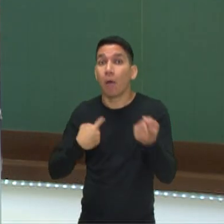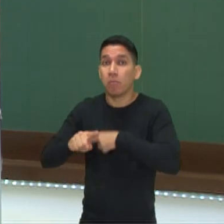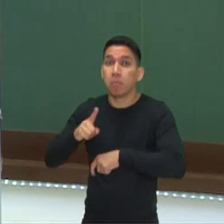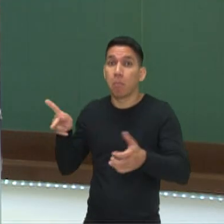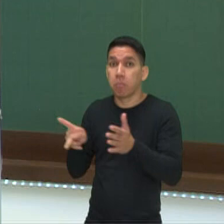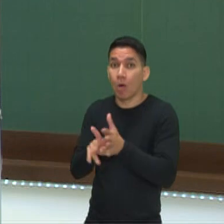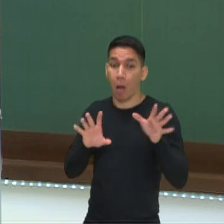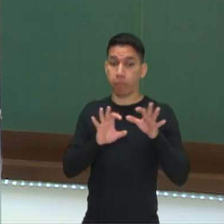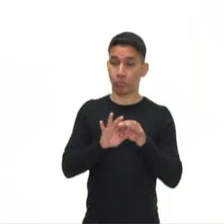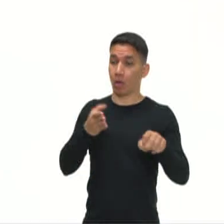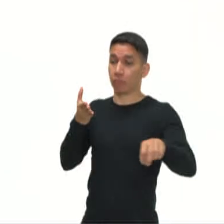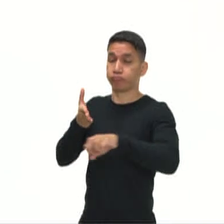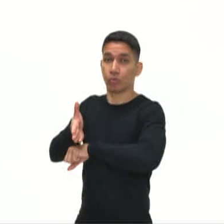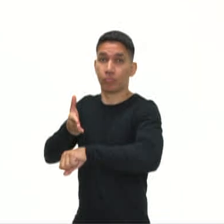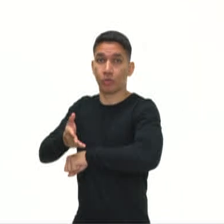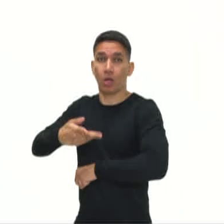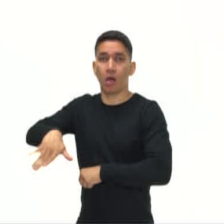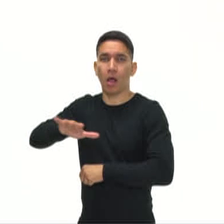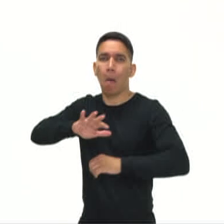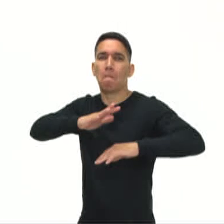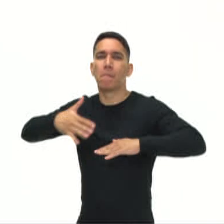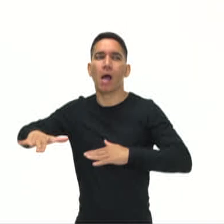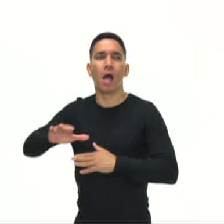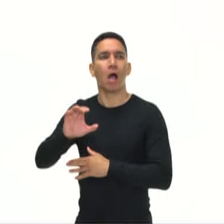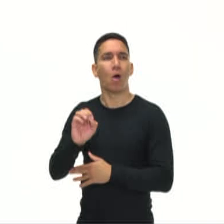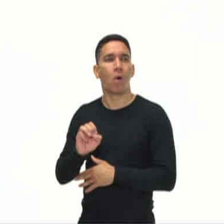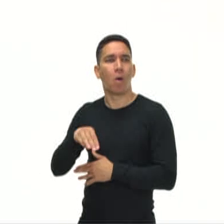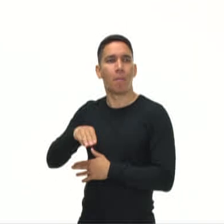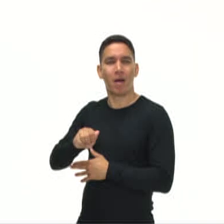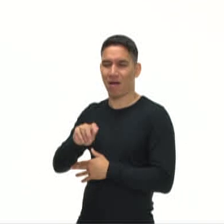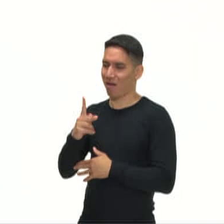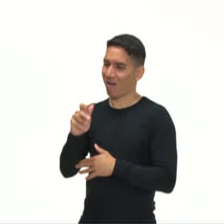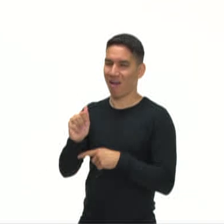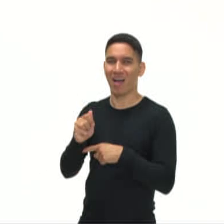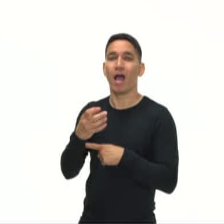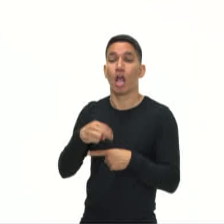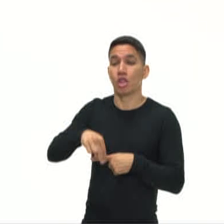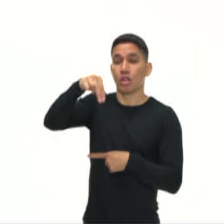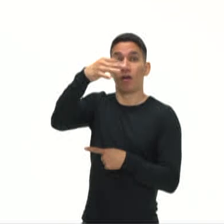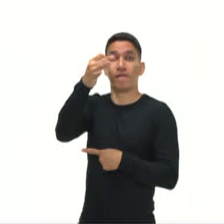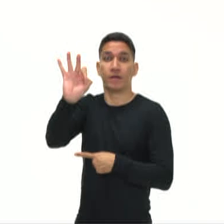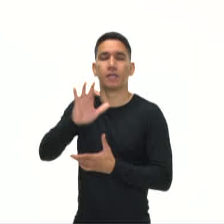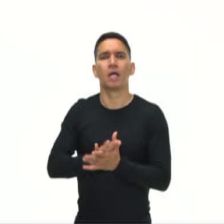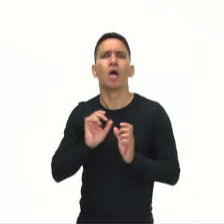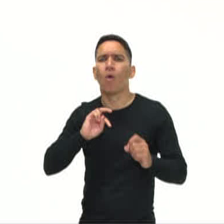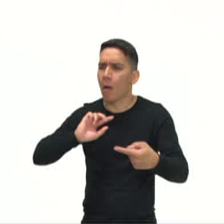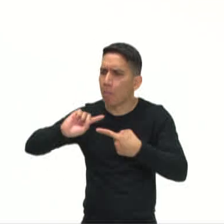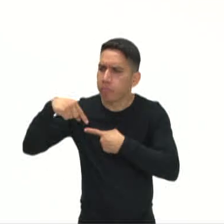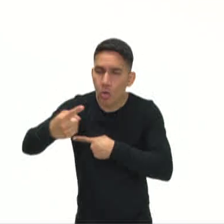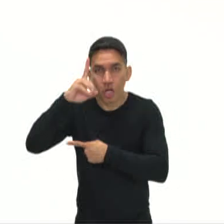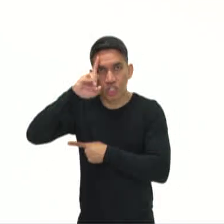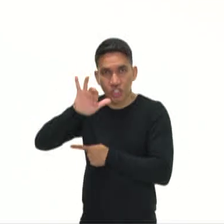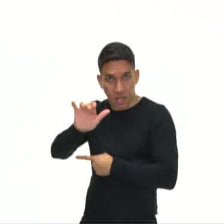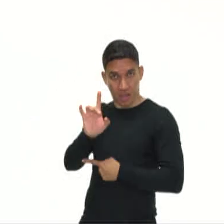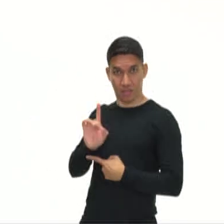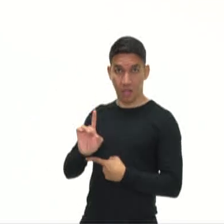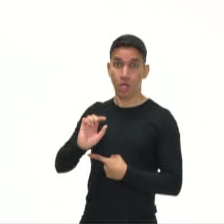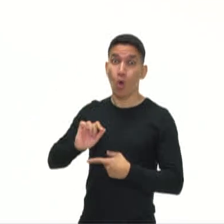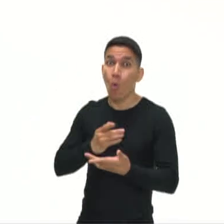pela Normandia, principalmente pela praia de Omaha, no norte da França. Após o dia D, então, iniciou-se o processo